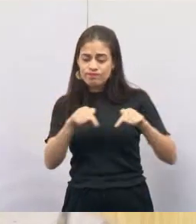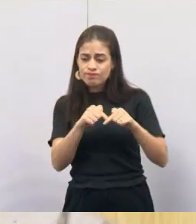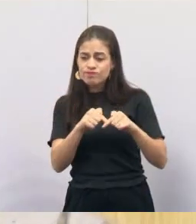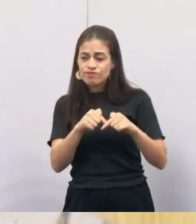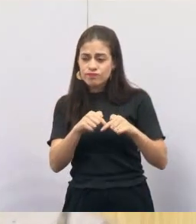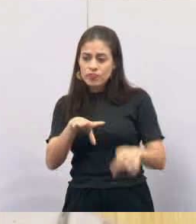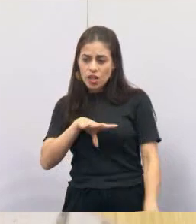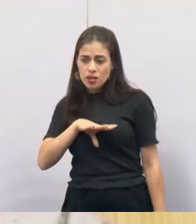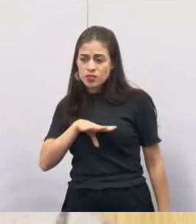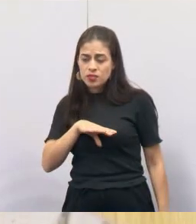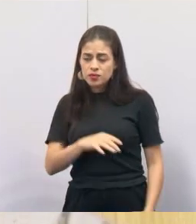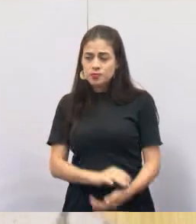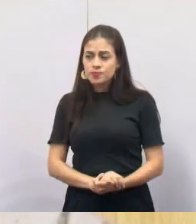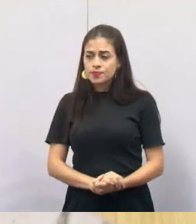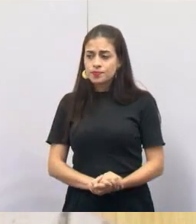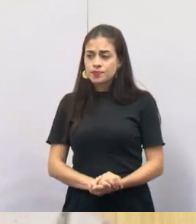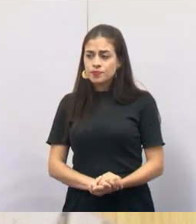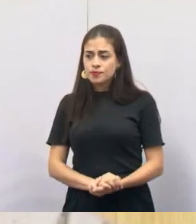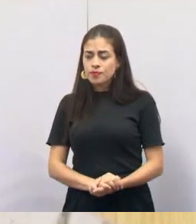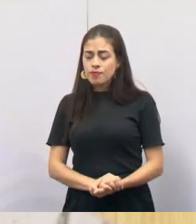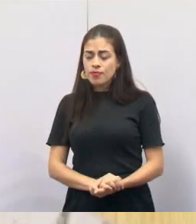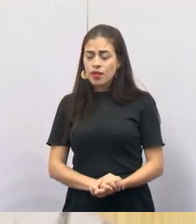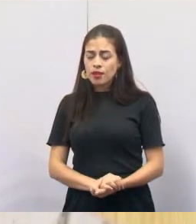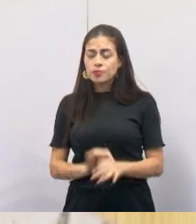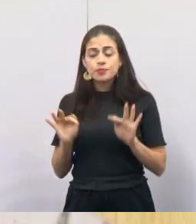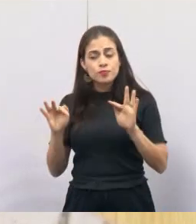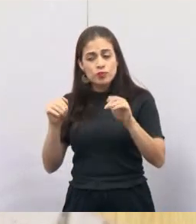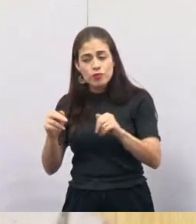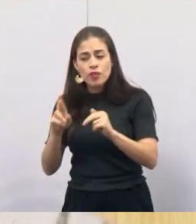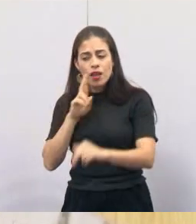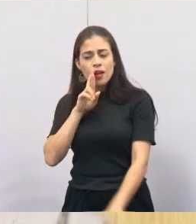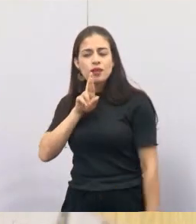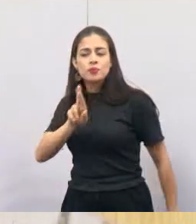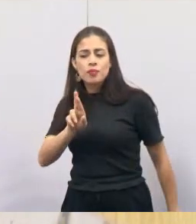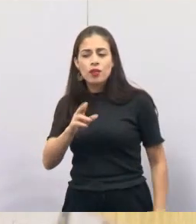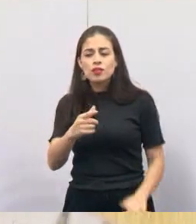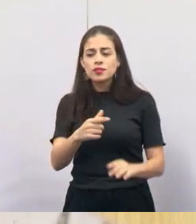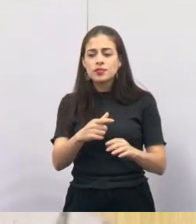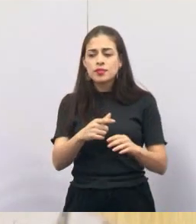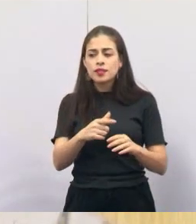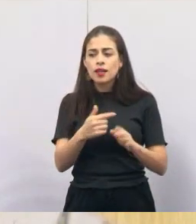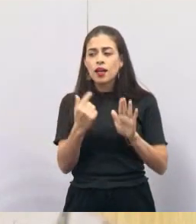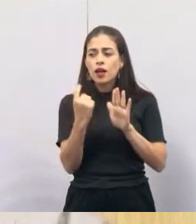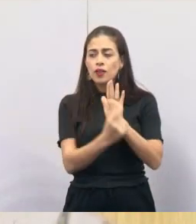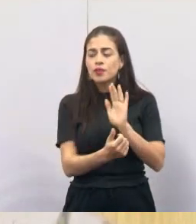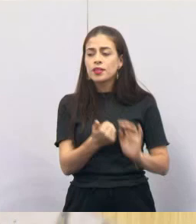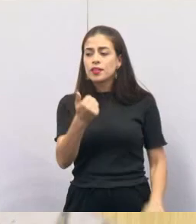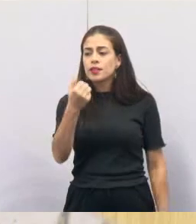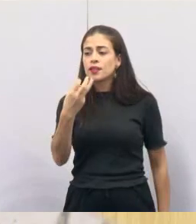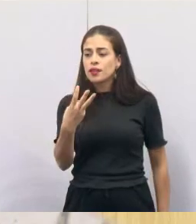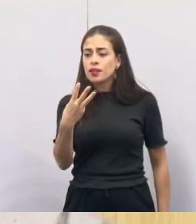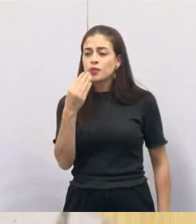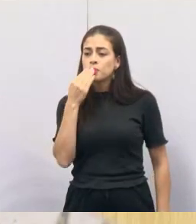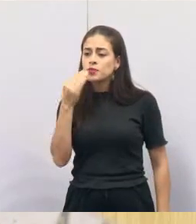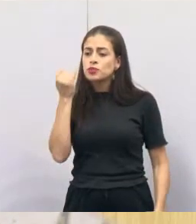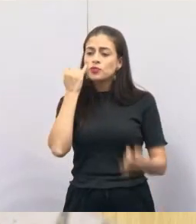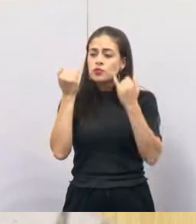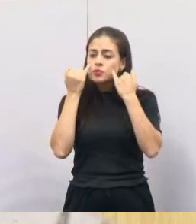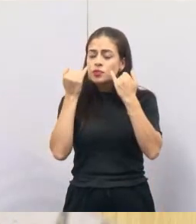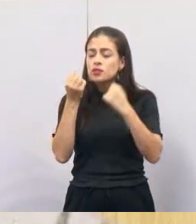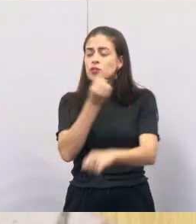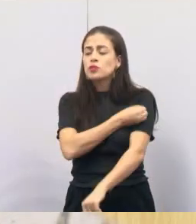urbano. E considerando, por fim, a resposta ao item 3 do pedido de informação